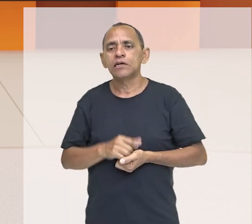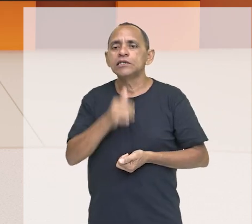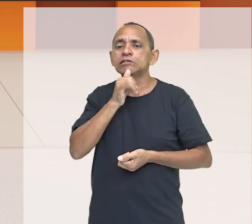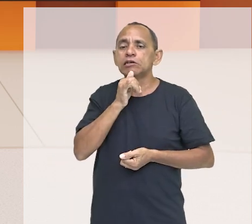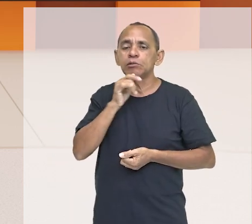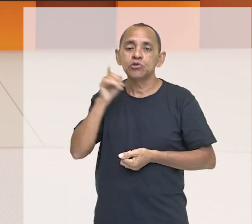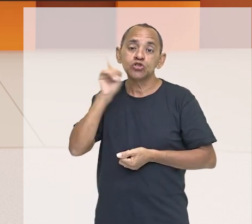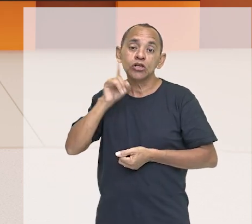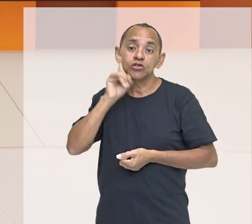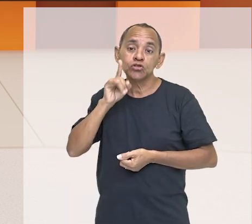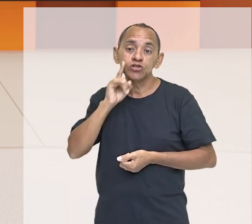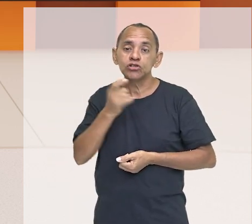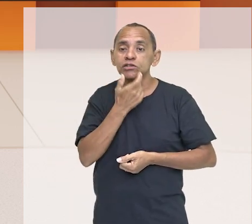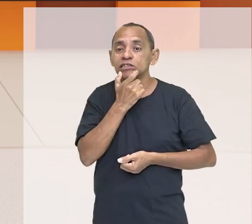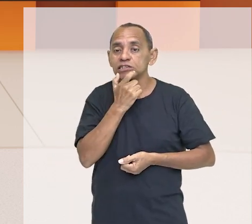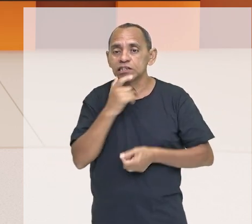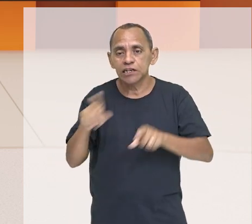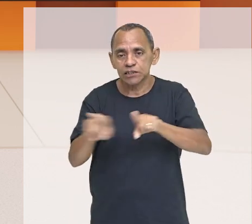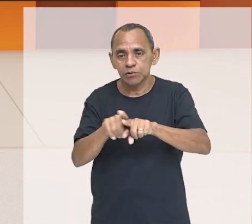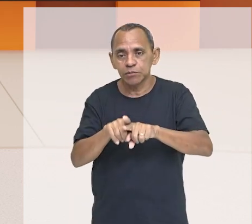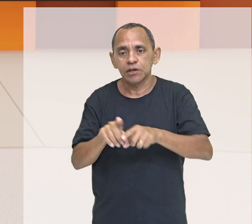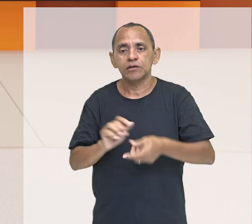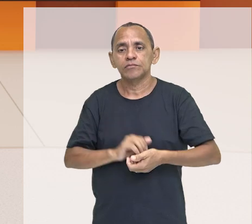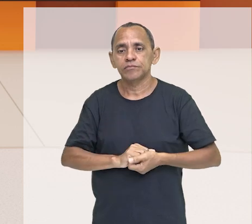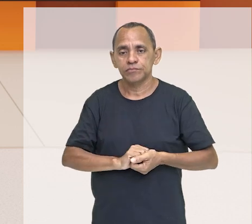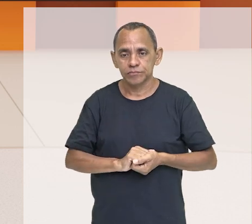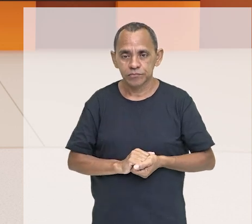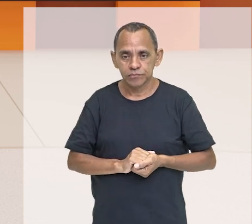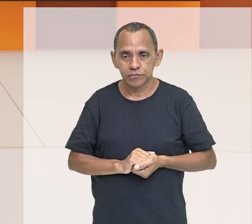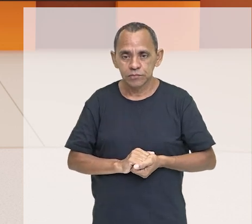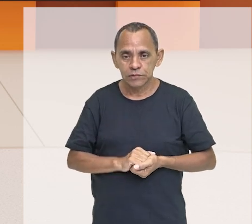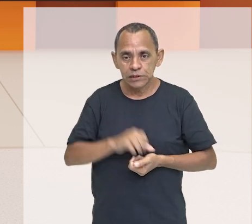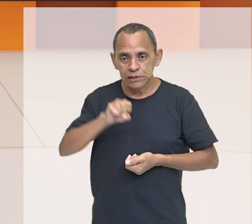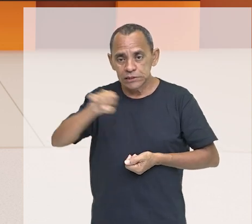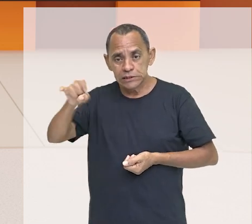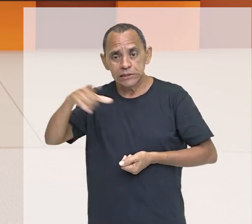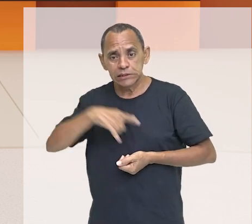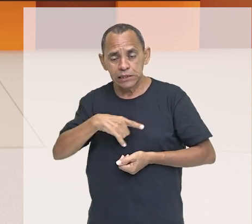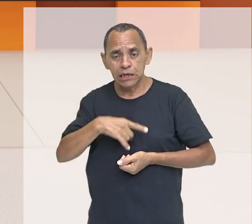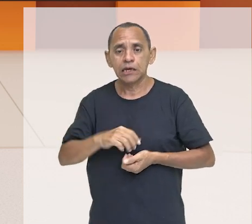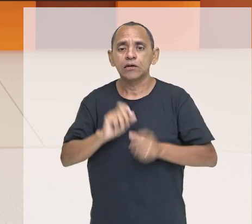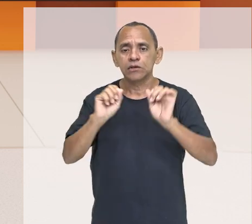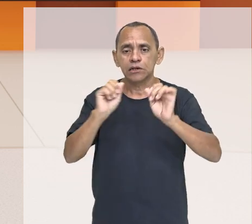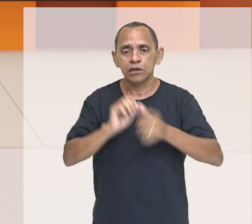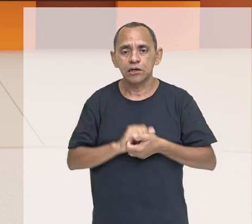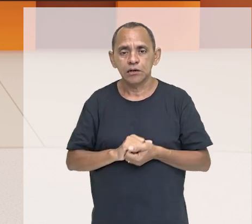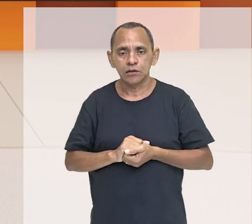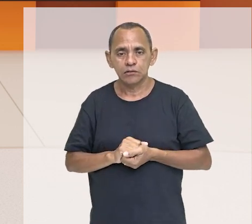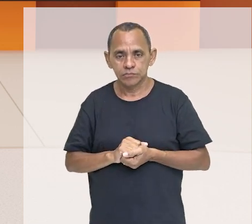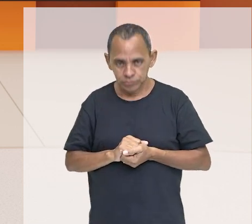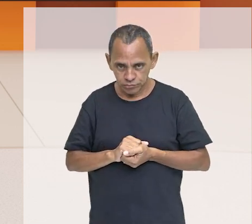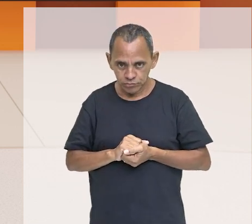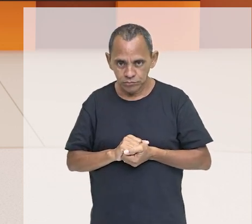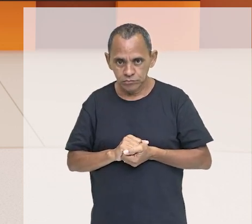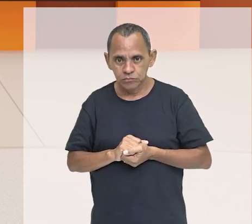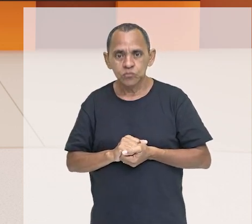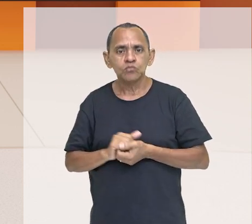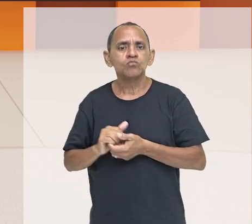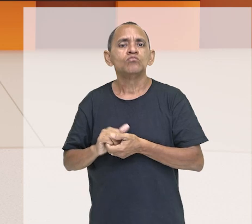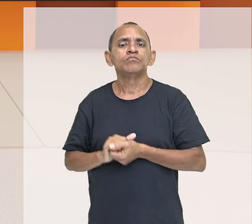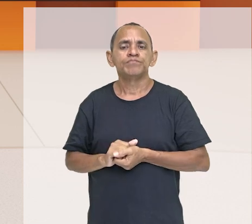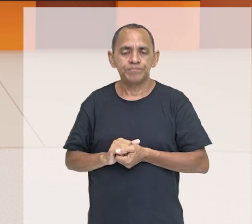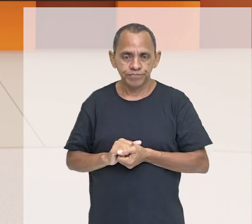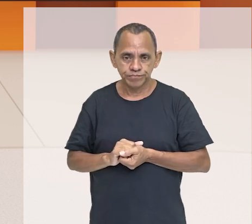Estados Unidos e na Inglaterra, ou formal, quando existe uma interdição legal de